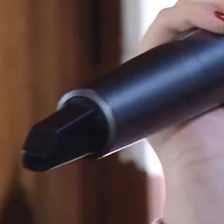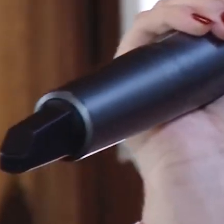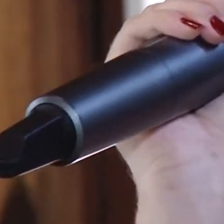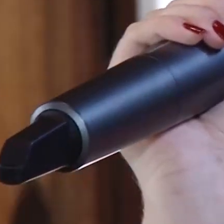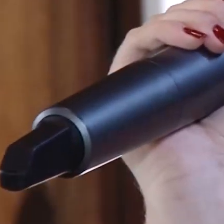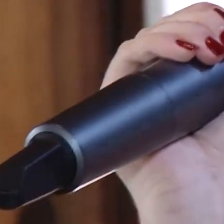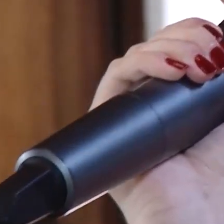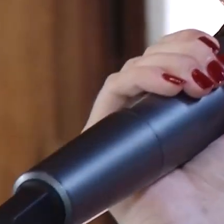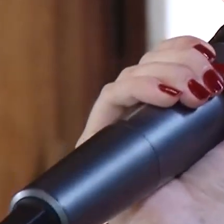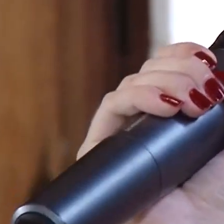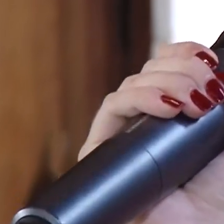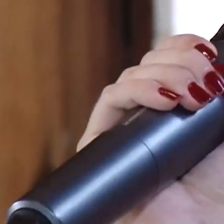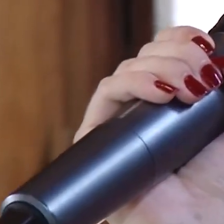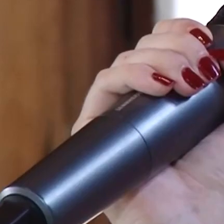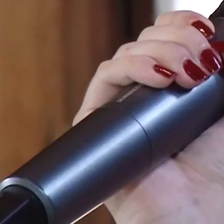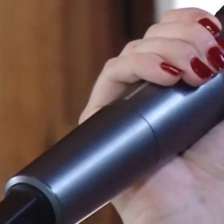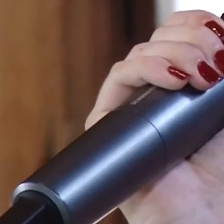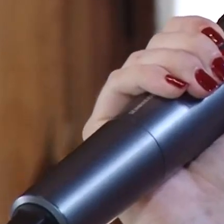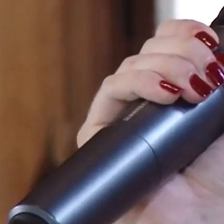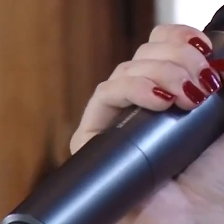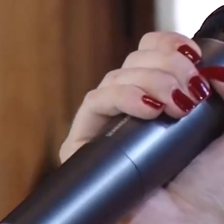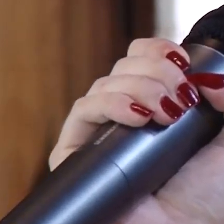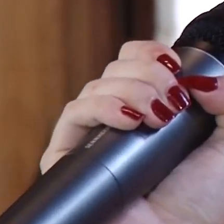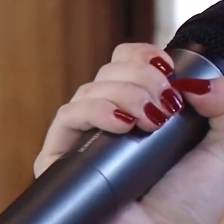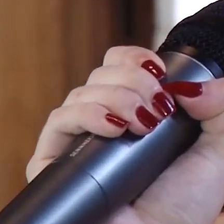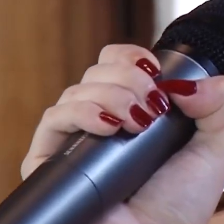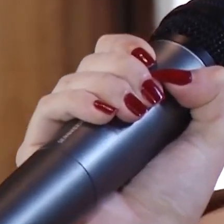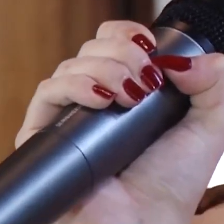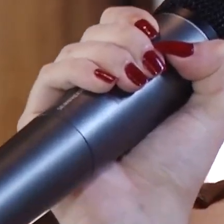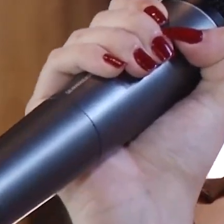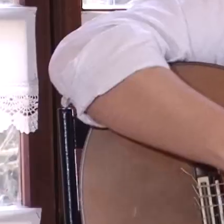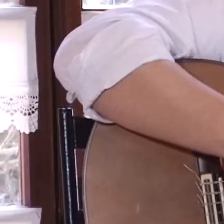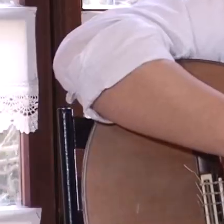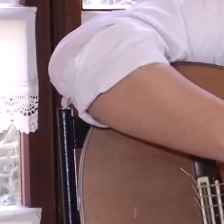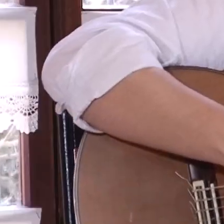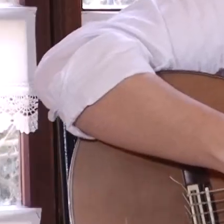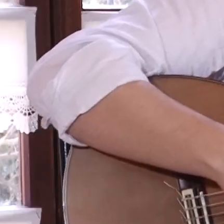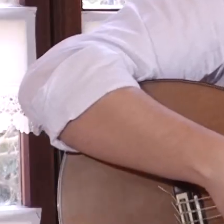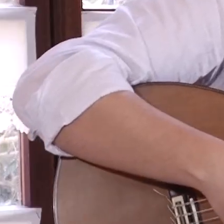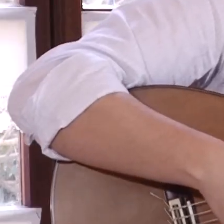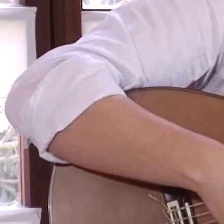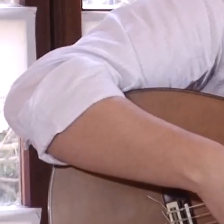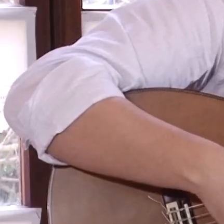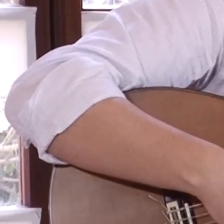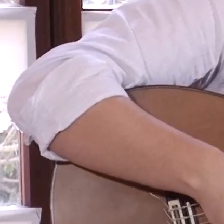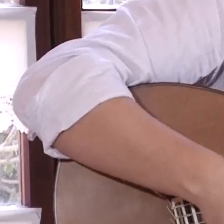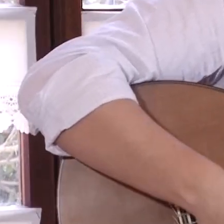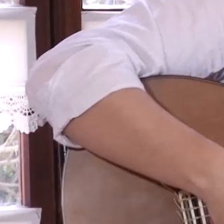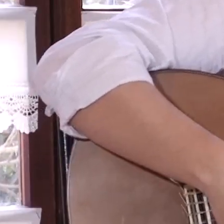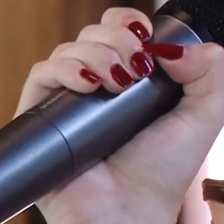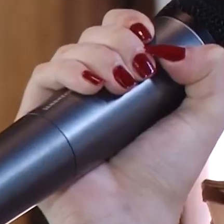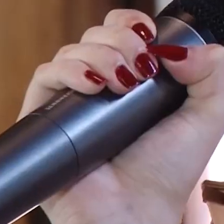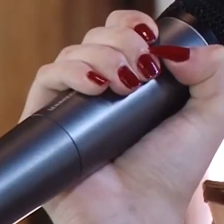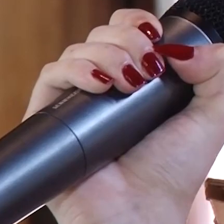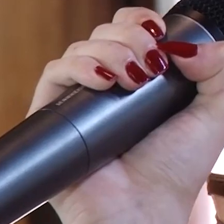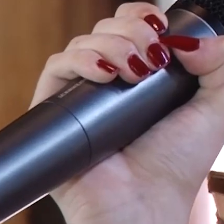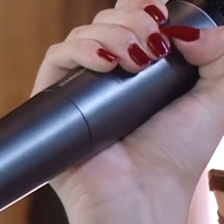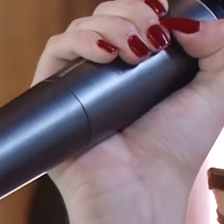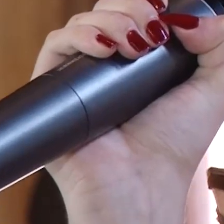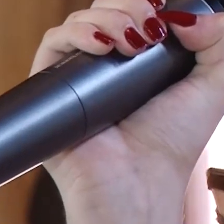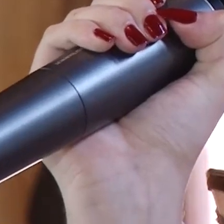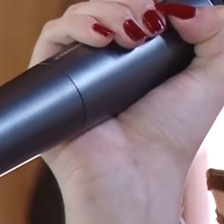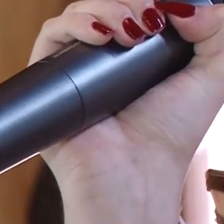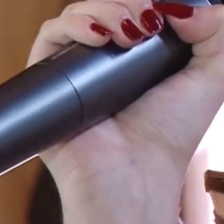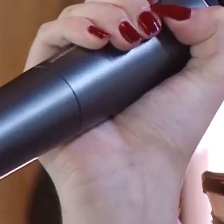No passo da primavera, o pecado escondido avolumou o vestido